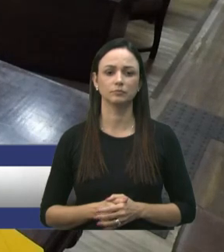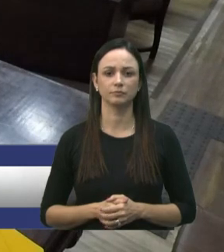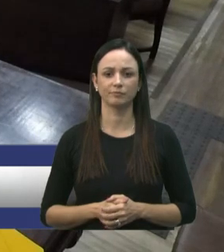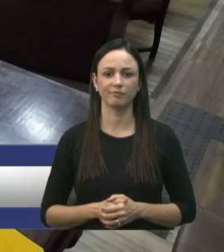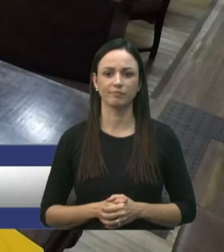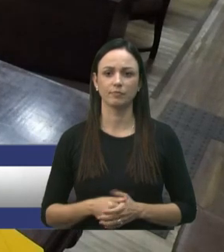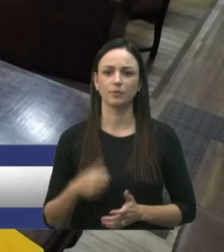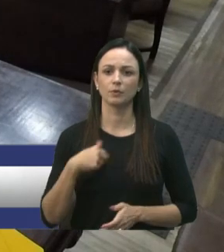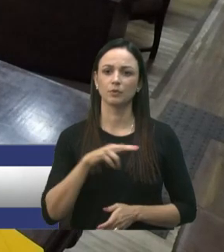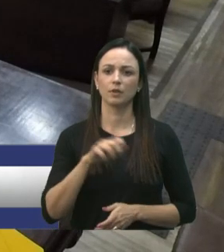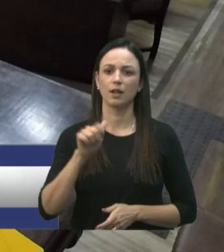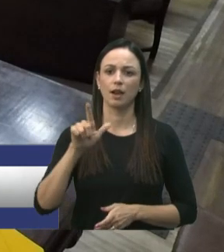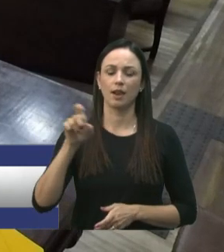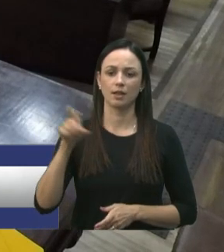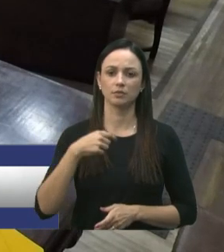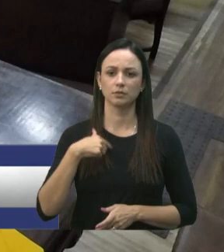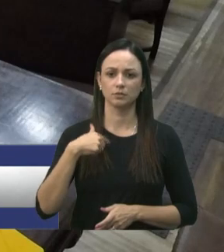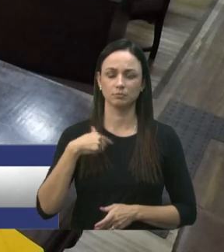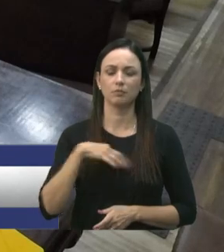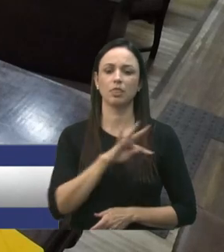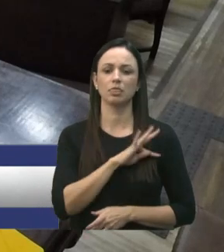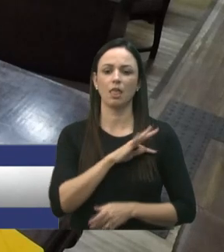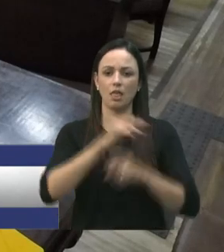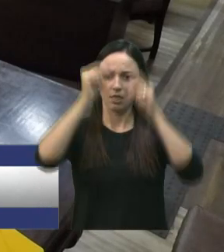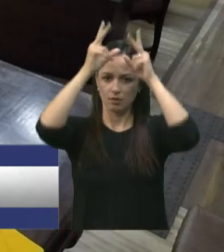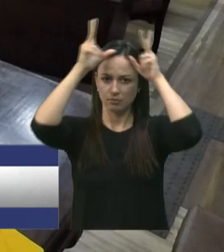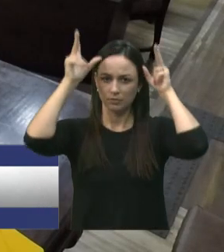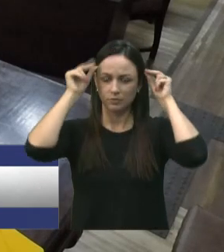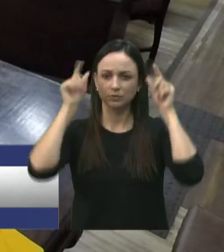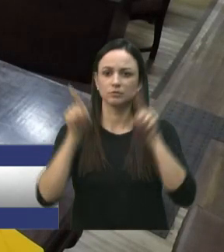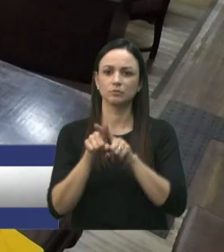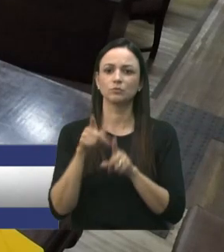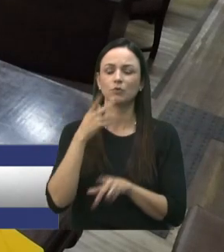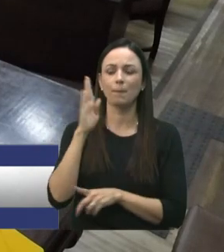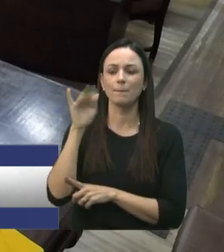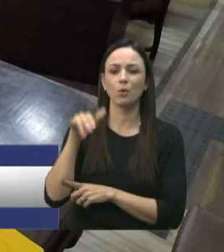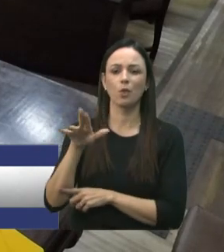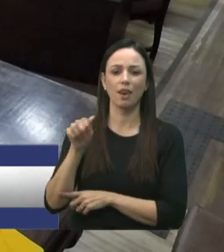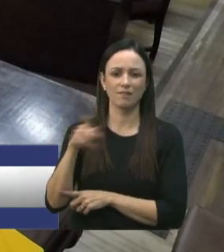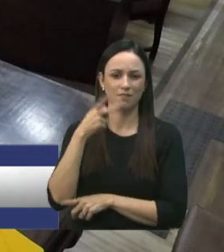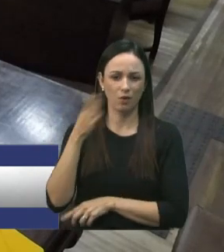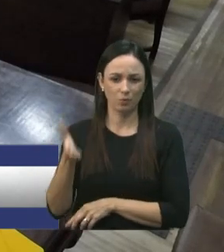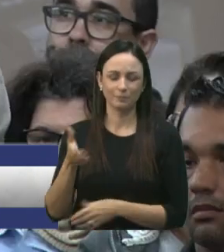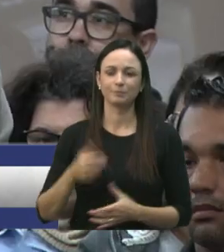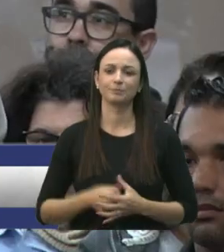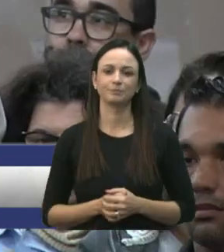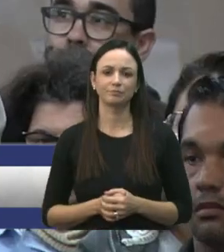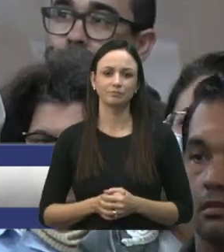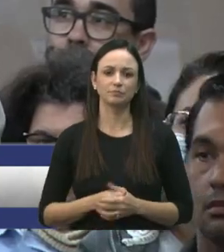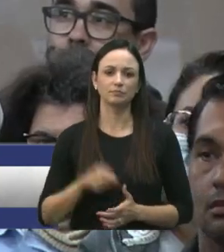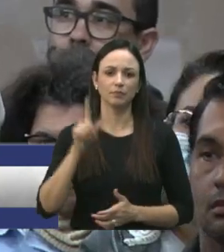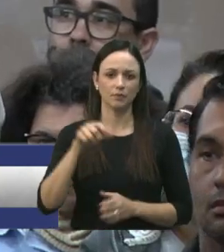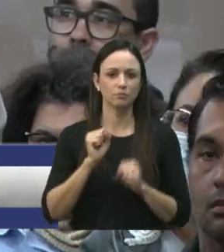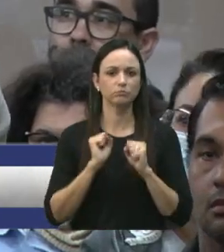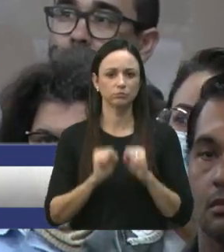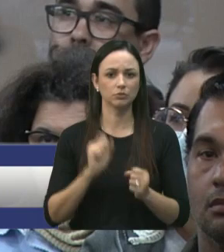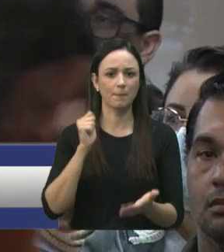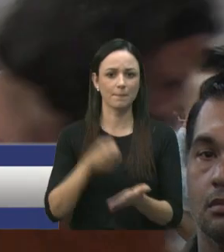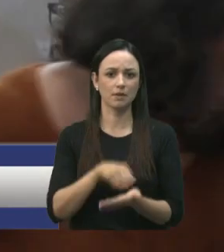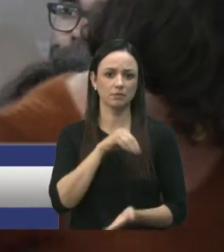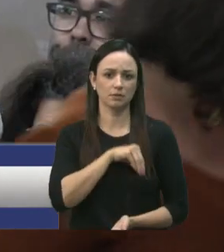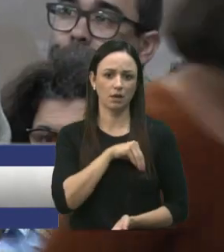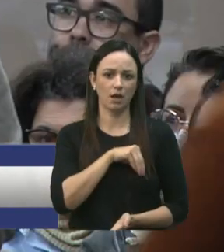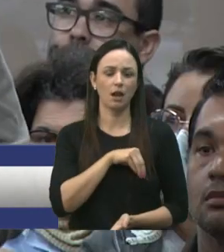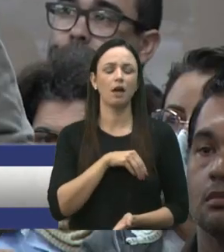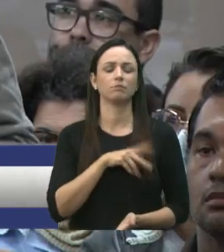Meu nome é Alex, eu sou técnico de enfermagem também, e finalizando o que a Bruna falou. É possível o pagamento do piso, a gente acredita